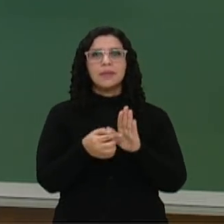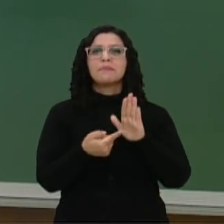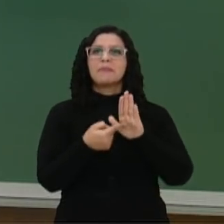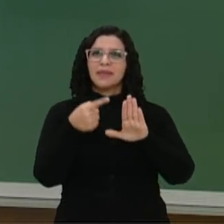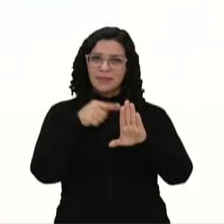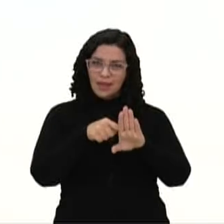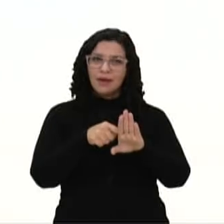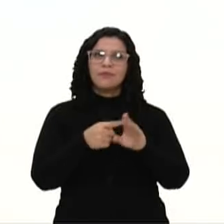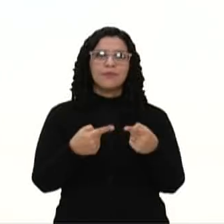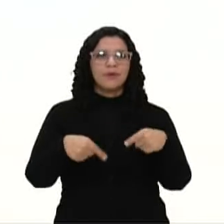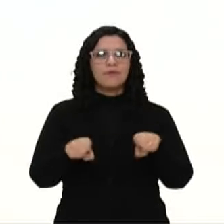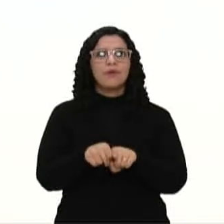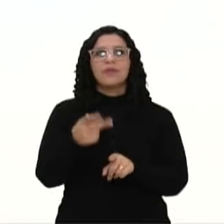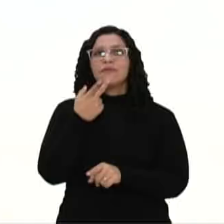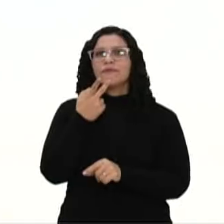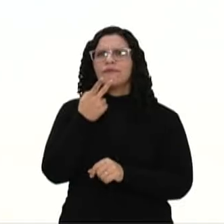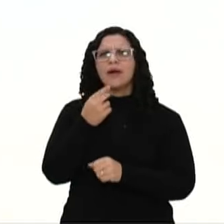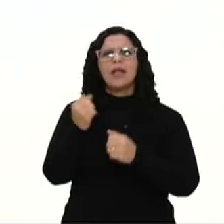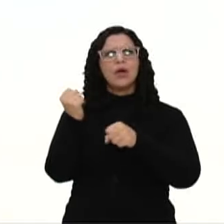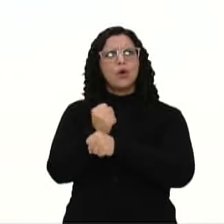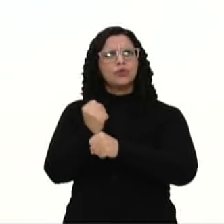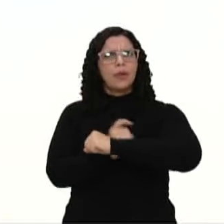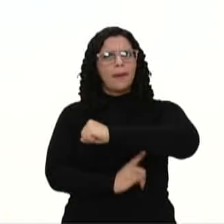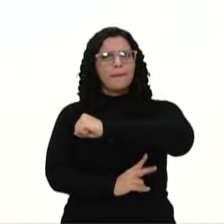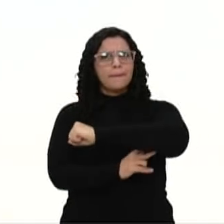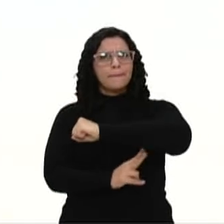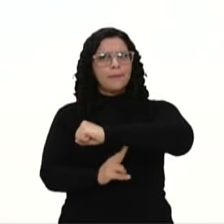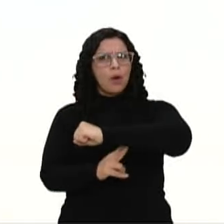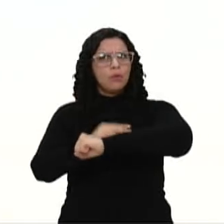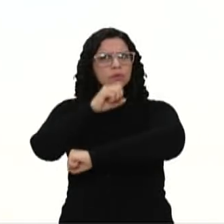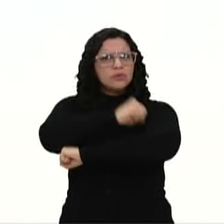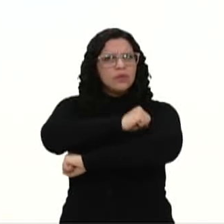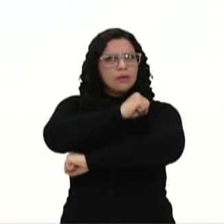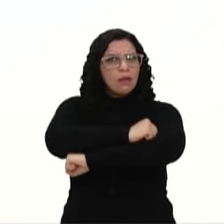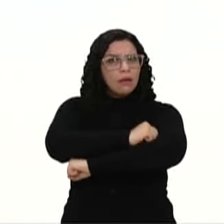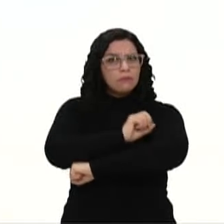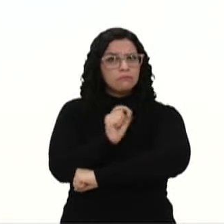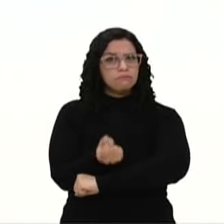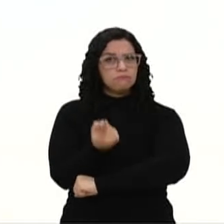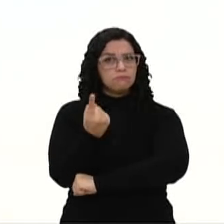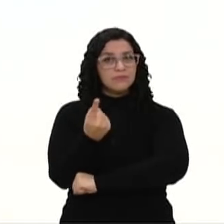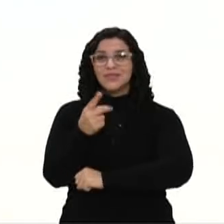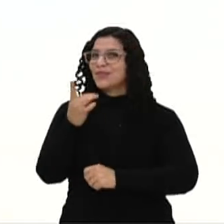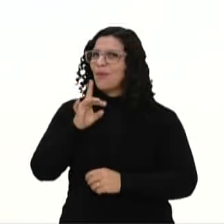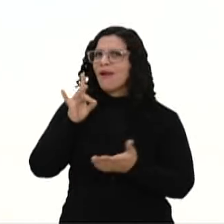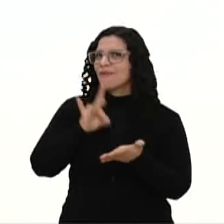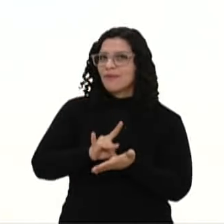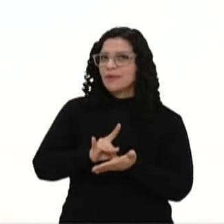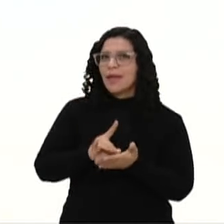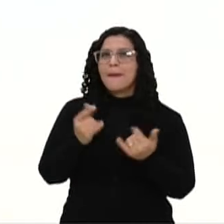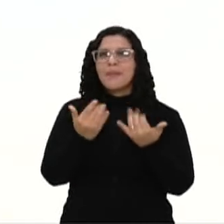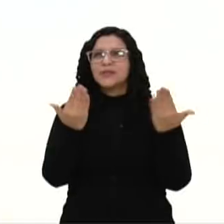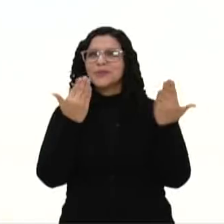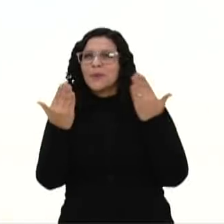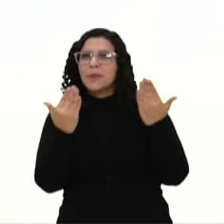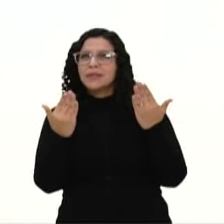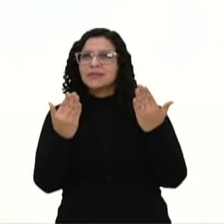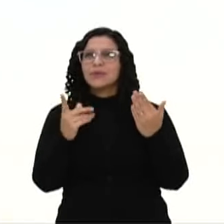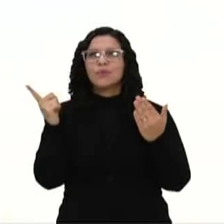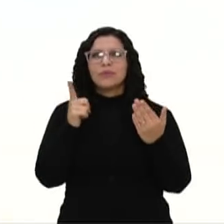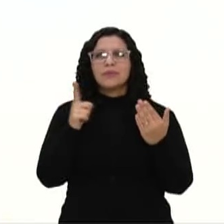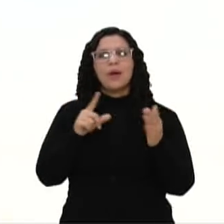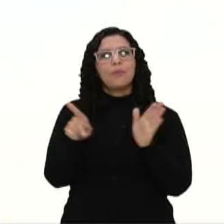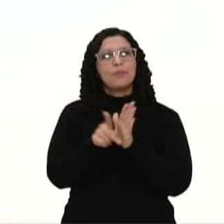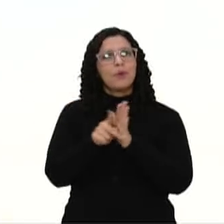metáfora novamente, a questão de construir uma ponte e uma janela não é uma questão literal, é uma comparação aí,